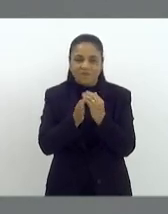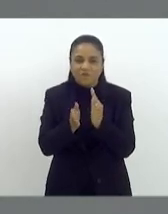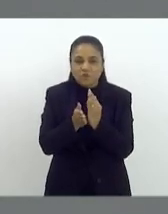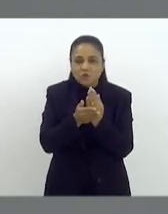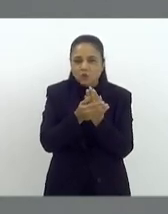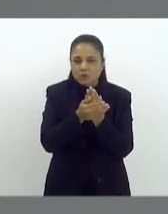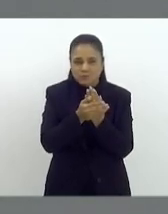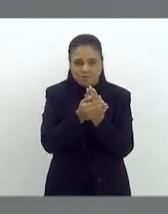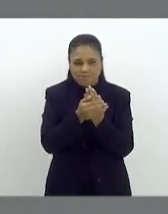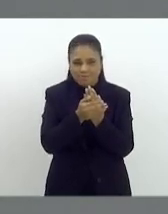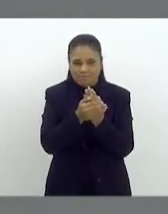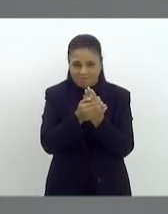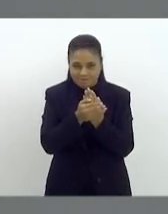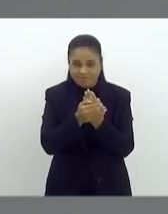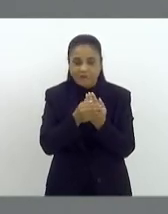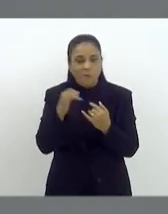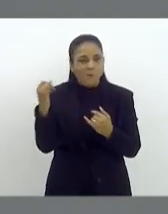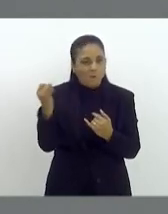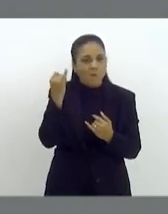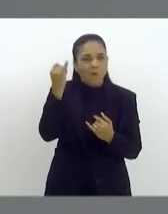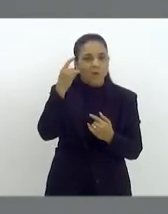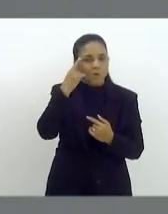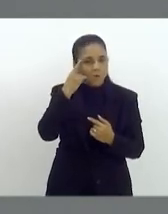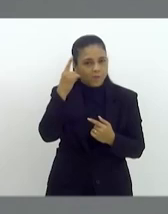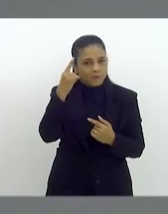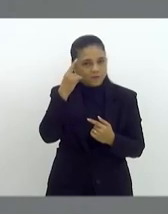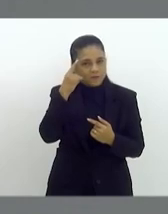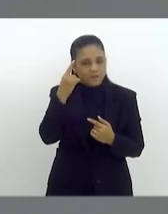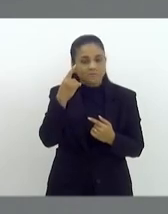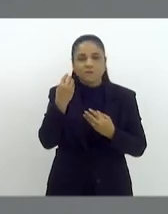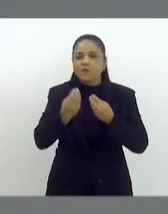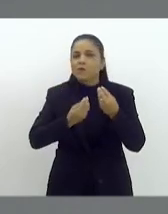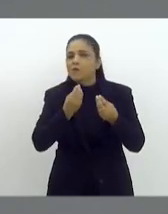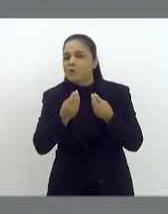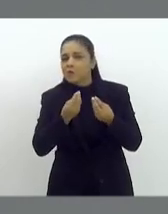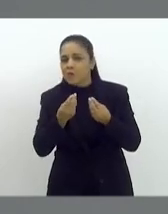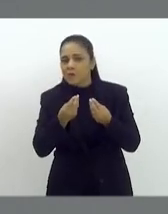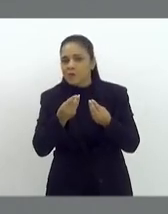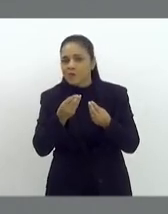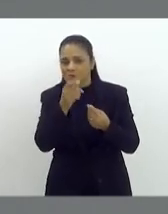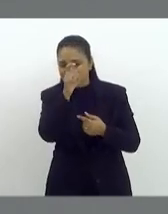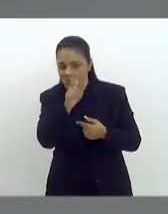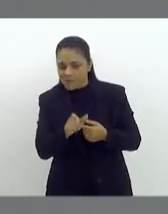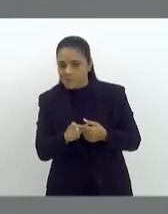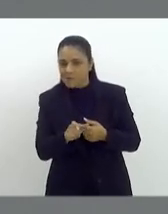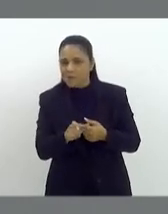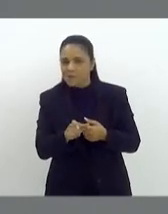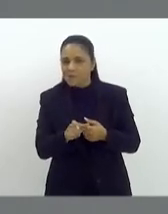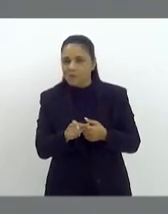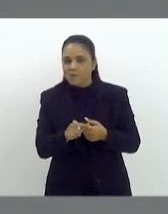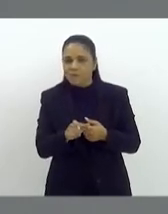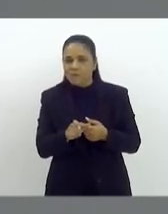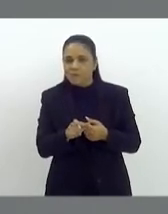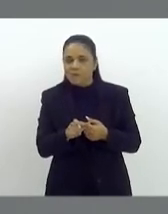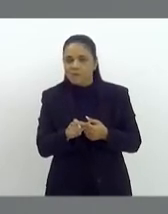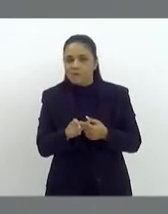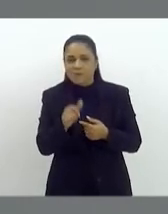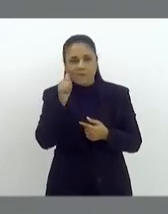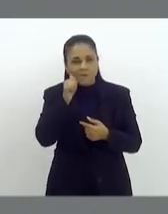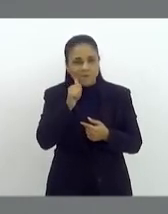então é importante a gente pensar porque que ainda há uma uma ampla